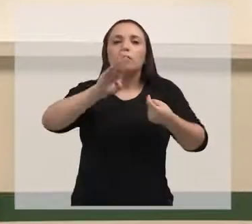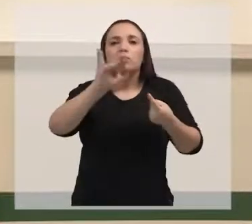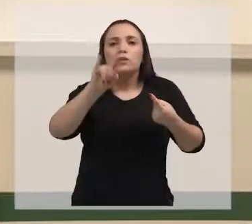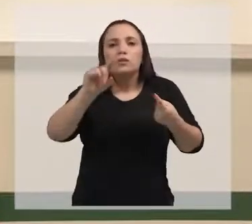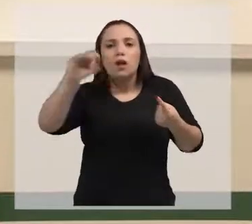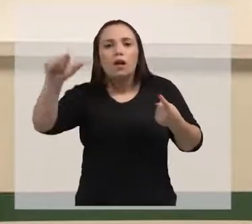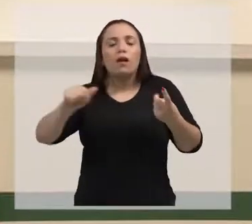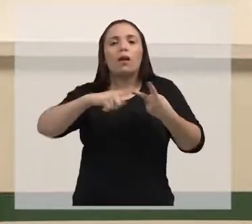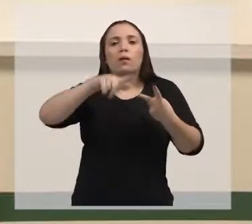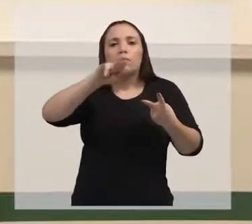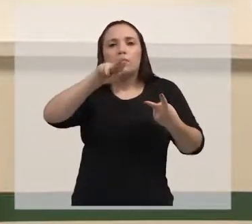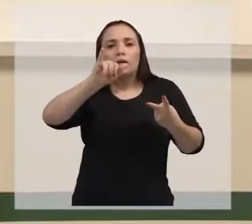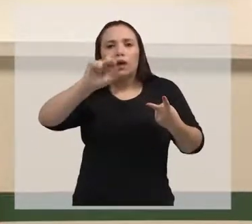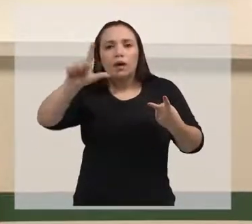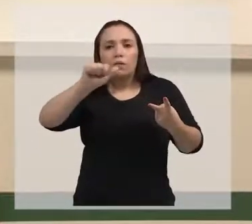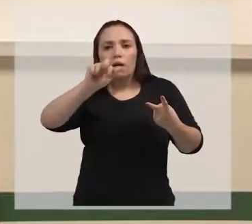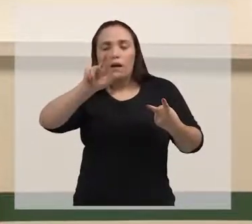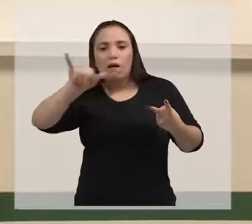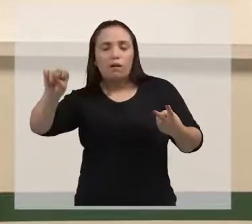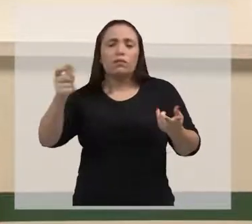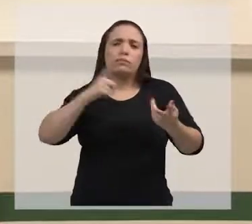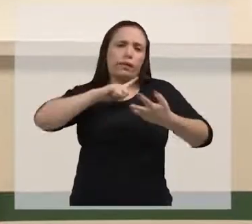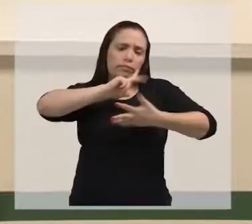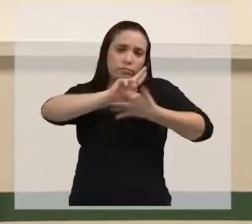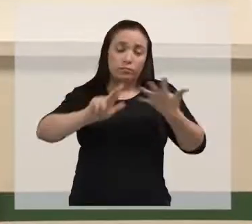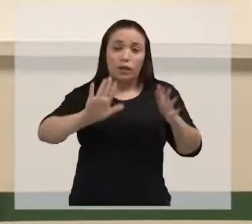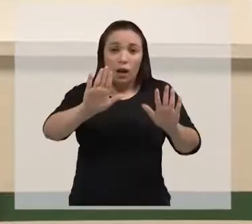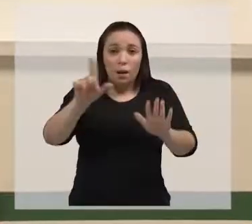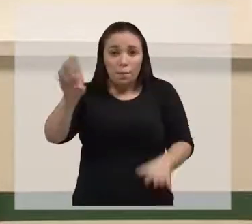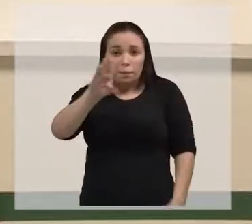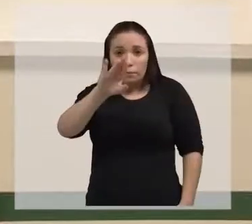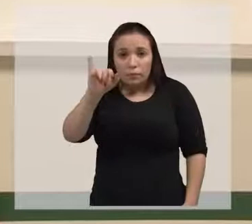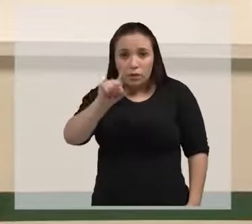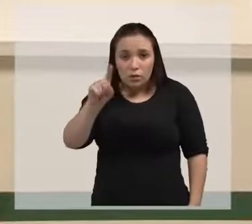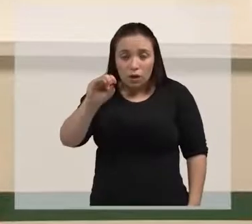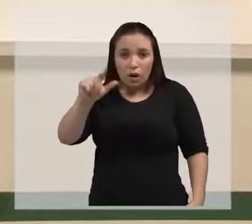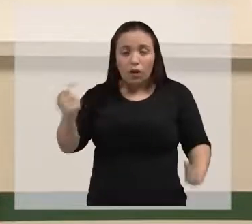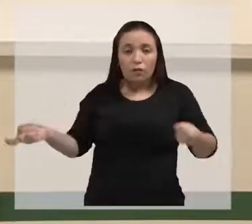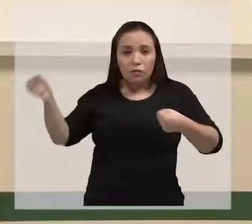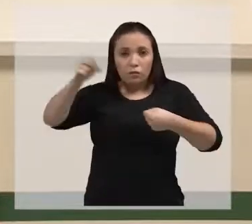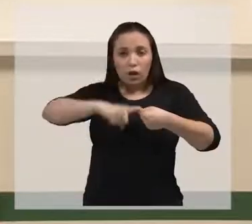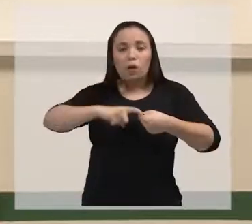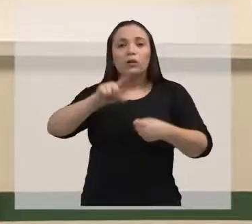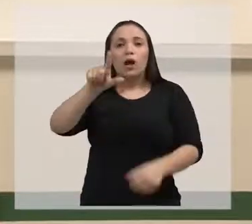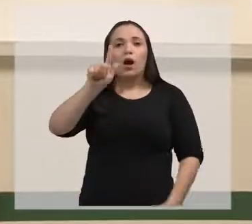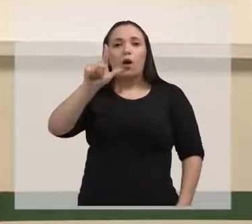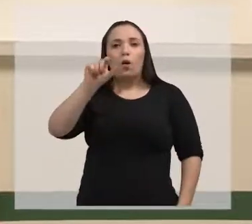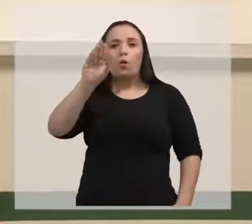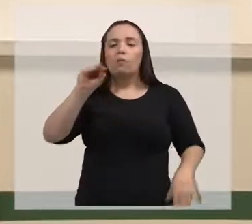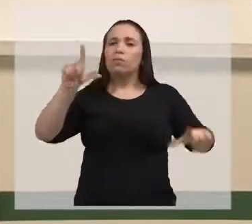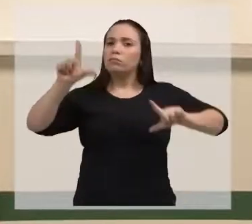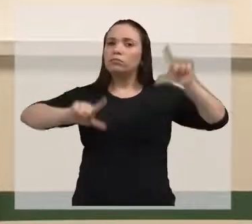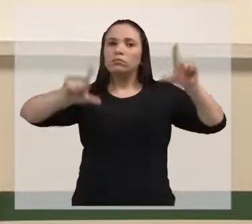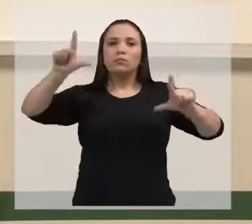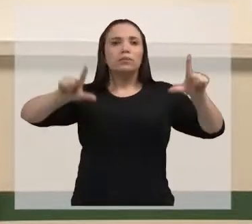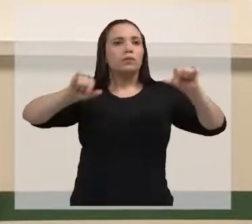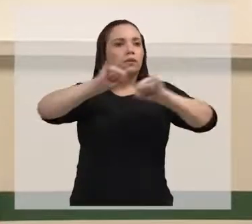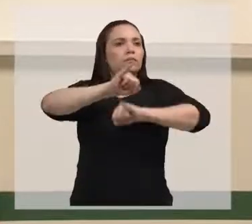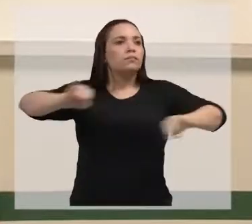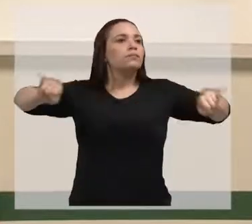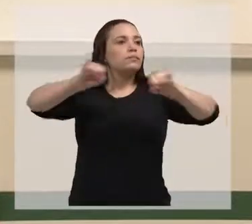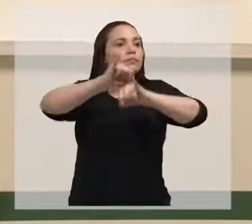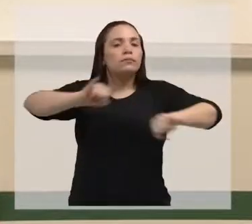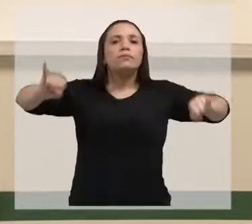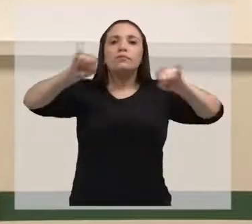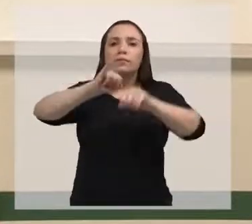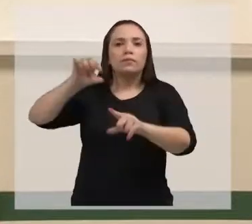Brizola, do Miguel Arraes, enfim, de homens liderança. Quando o Brizola volta, a Globo inicia uma campanha para a destruição do nome Brizola.